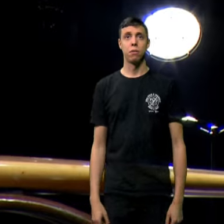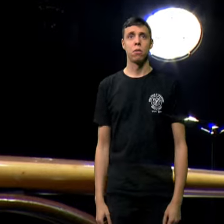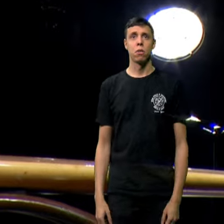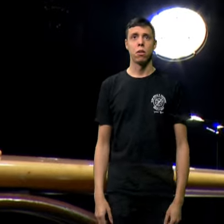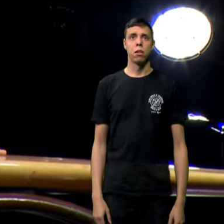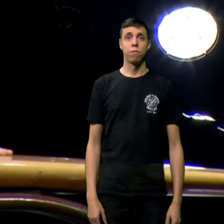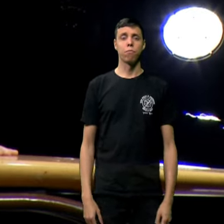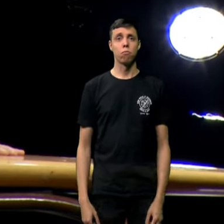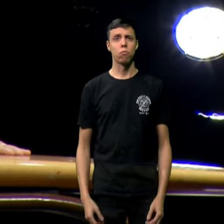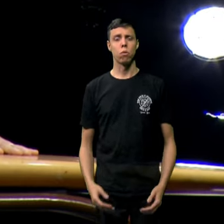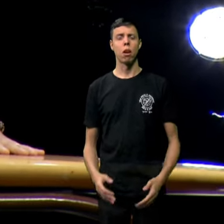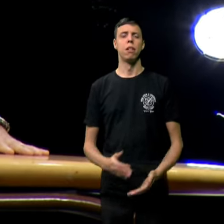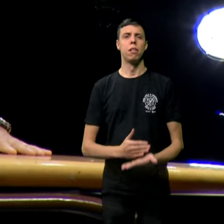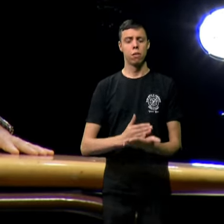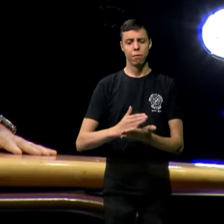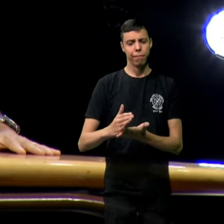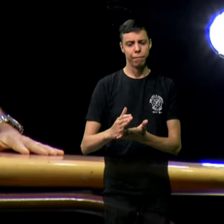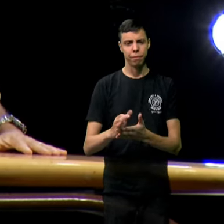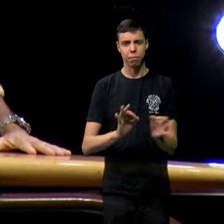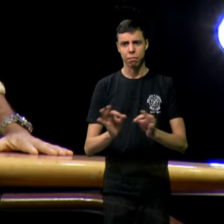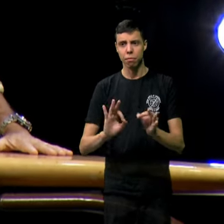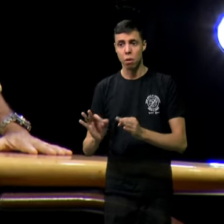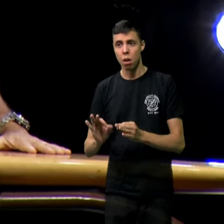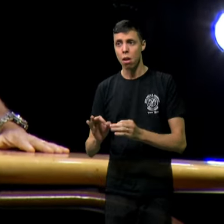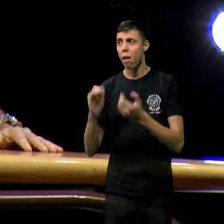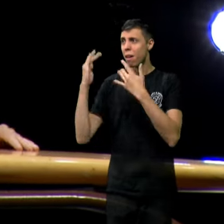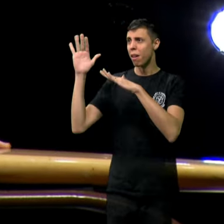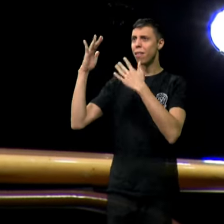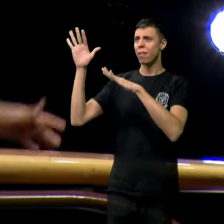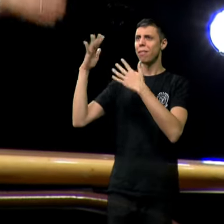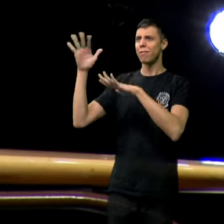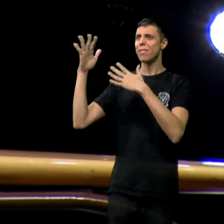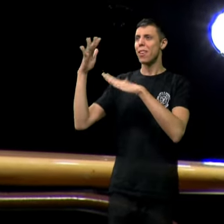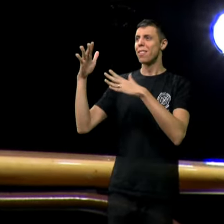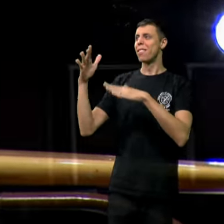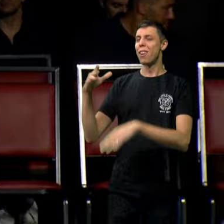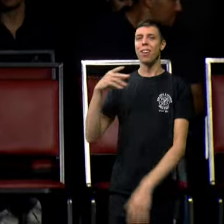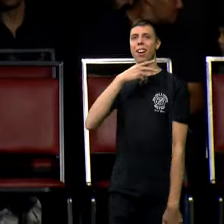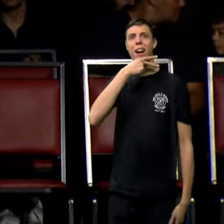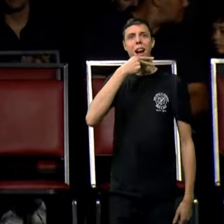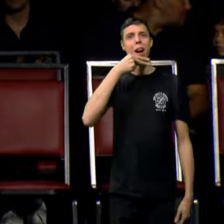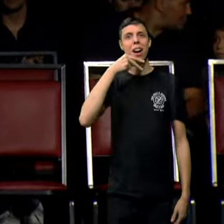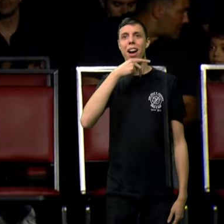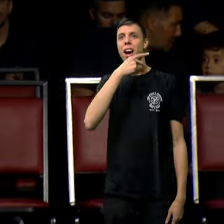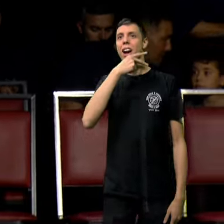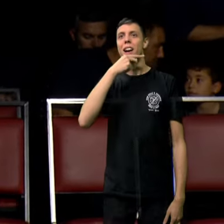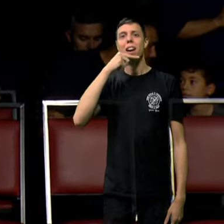Vamos nos acomodar e já vamos receber com uma salva de palmas a Jesus, o apóstolo Rebolo.